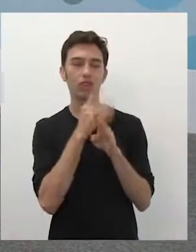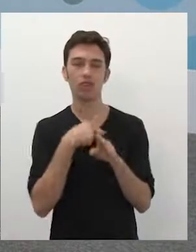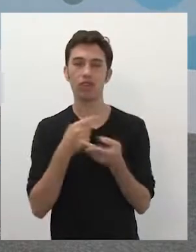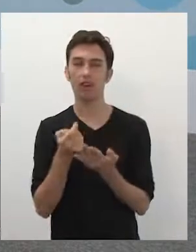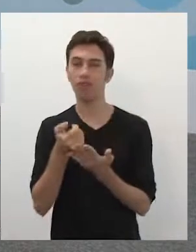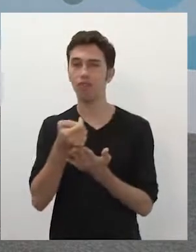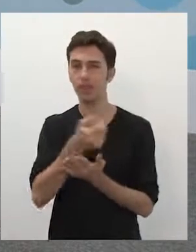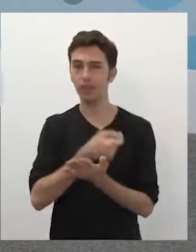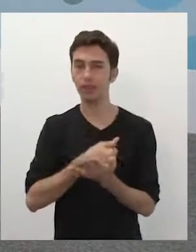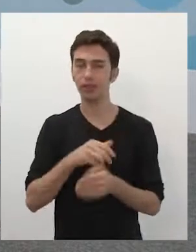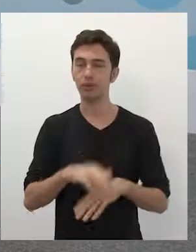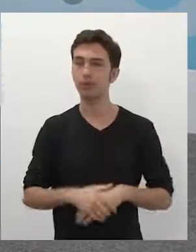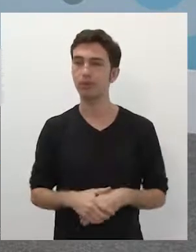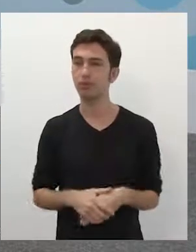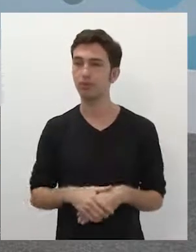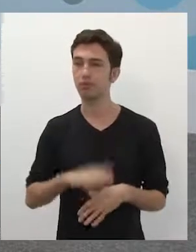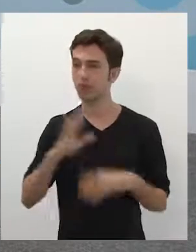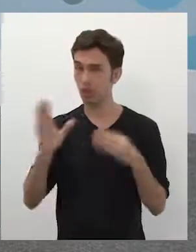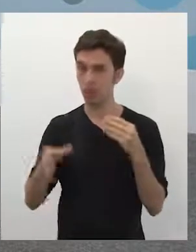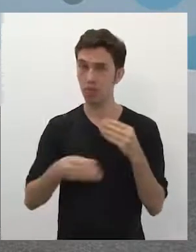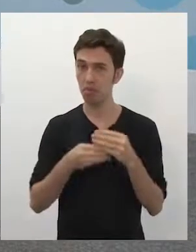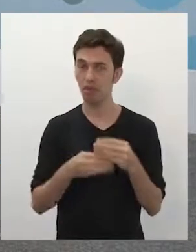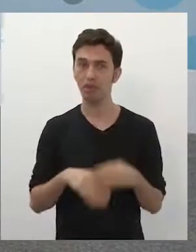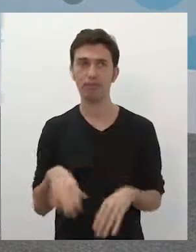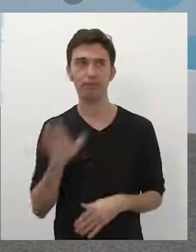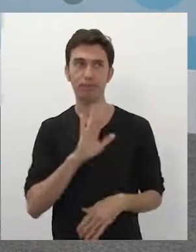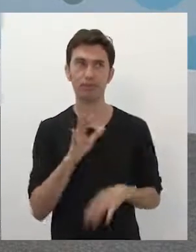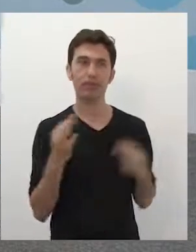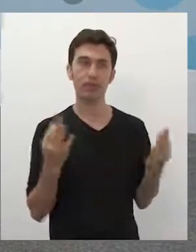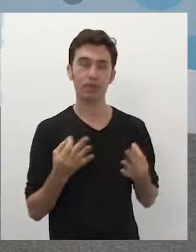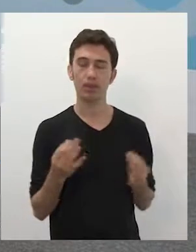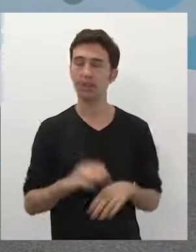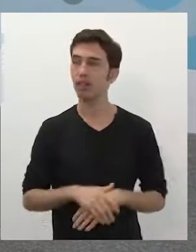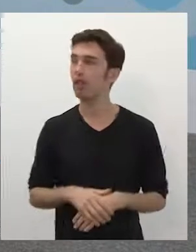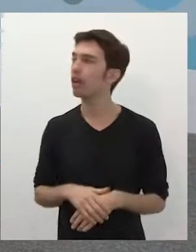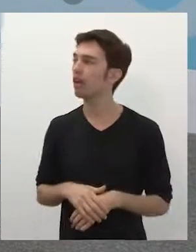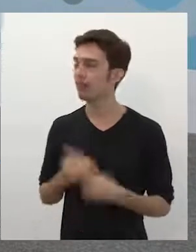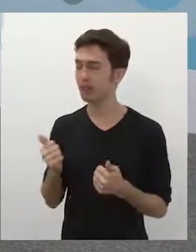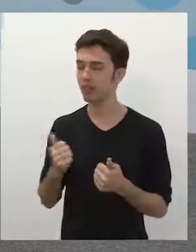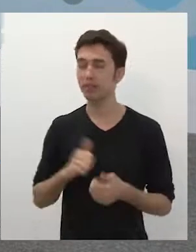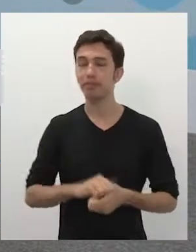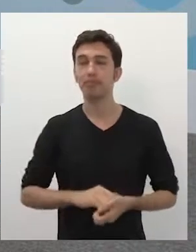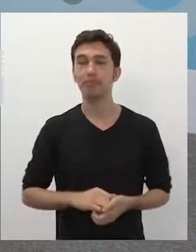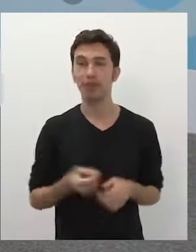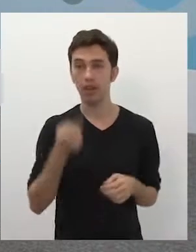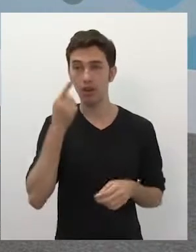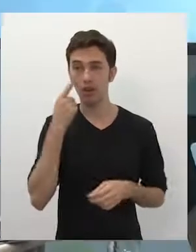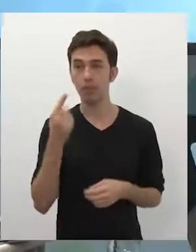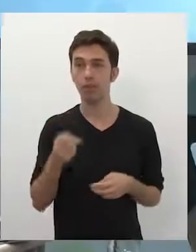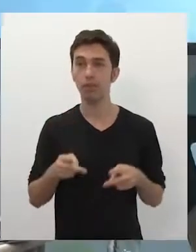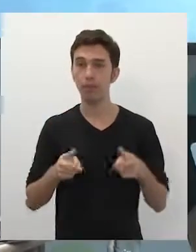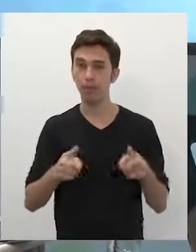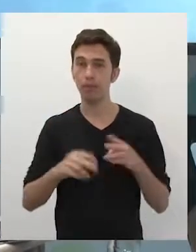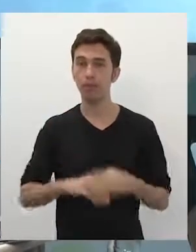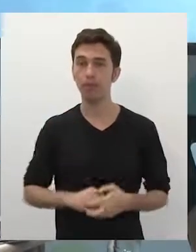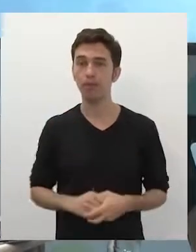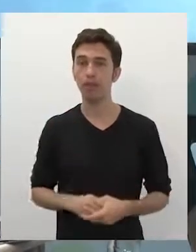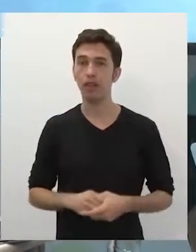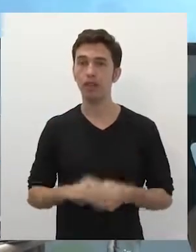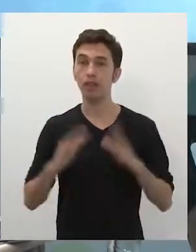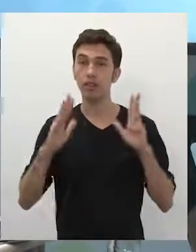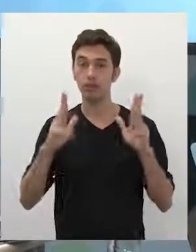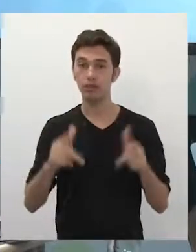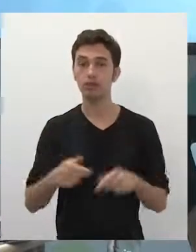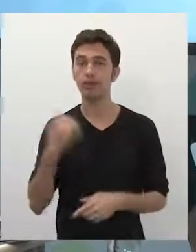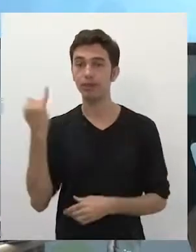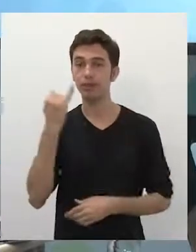tá? Quer comentar alguma coisa, Dani? Não, acho que está perfeito. Não? Como a Dani disse, né, e está aí no próximo slide, tudo isso é